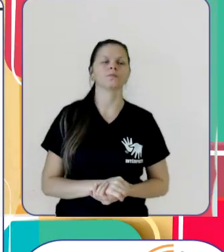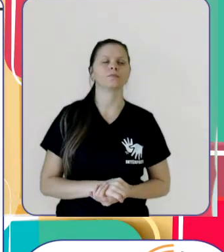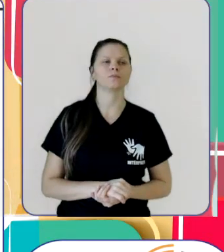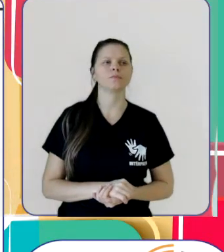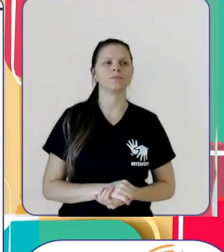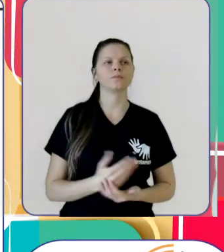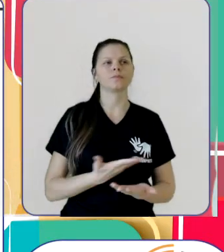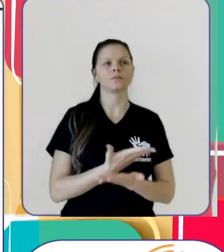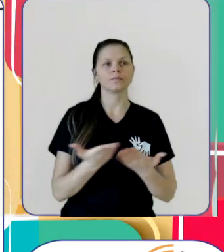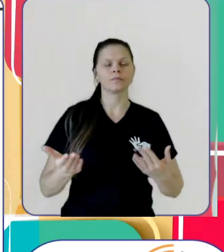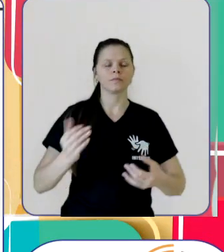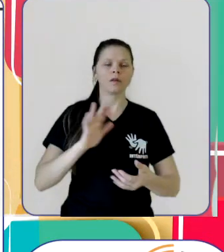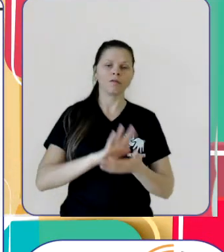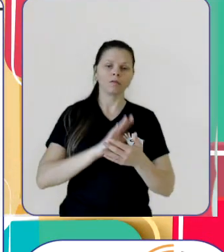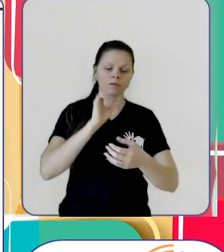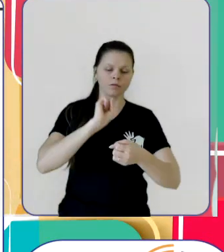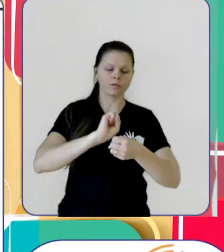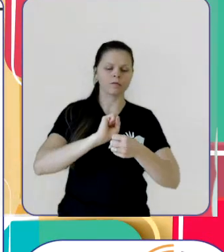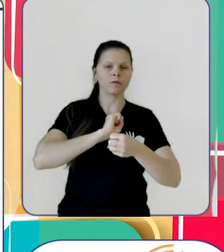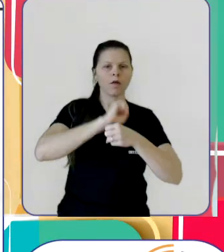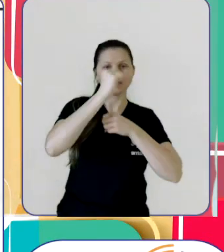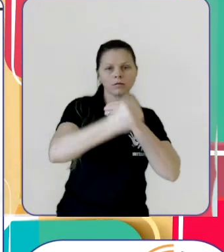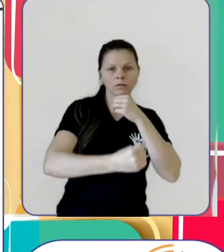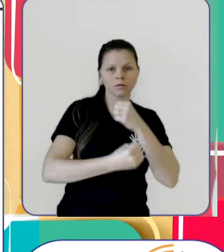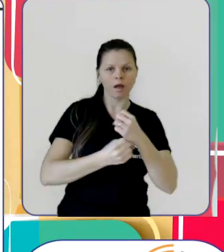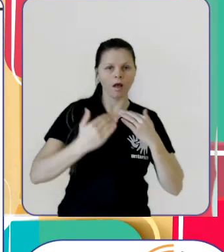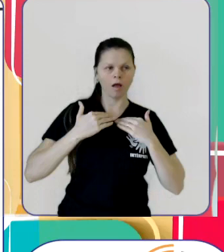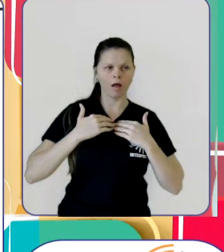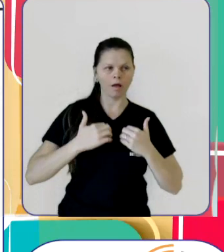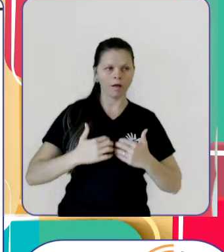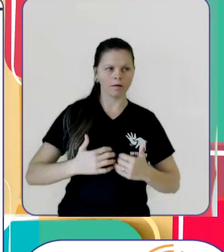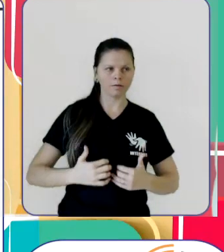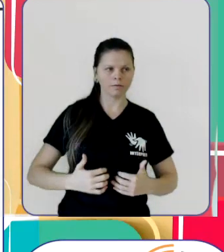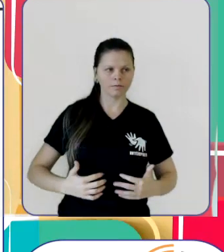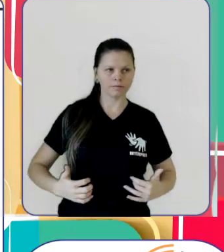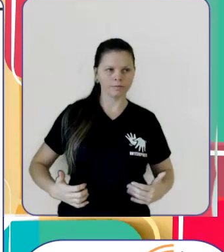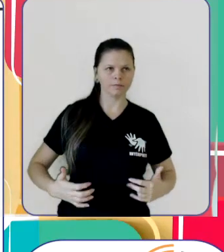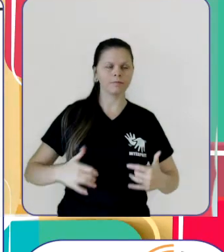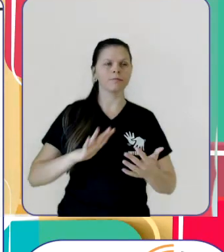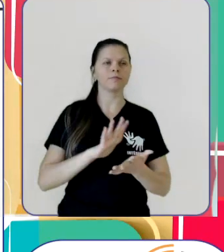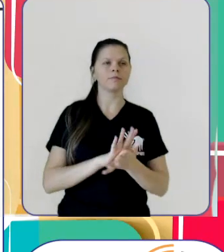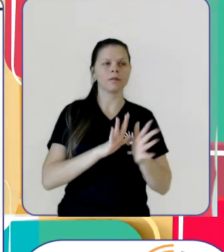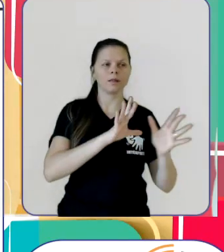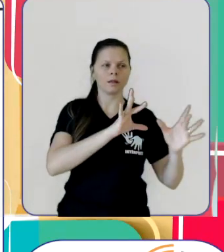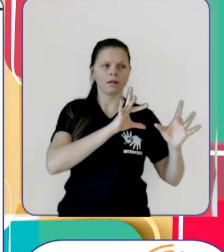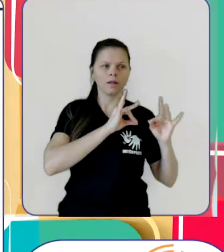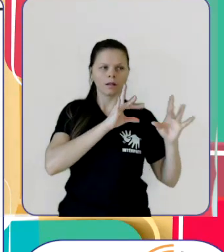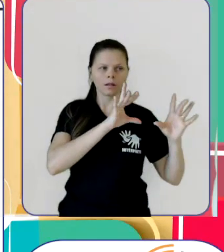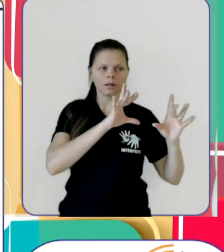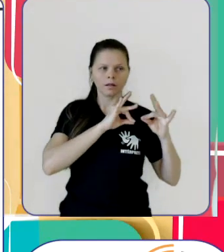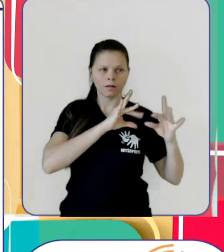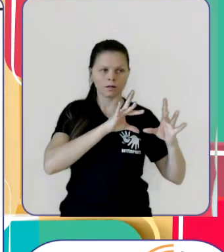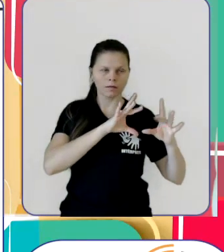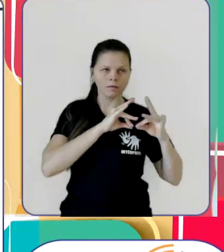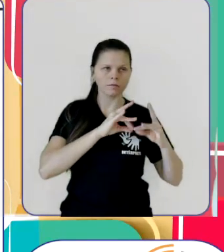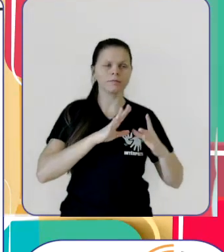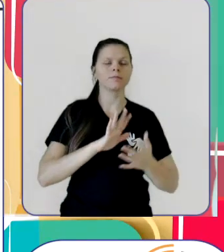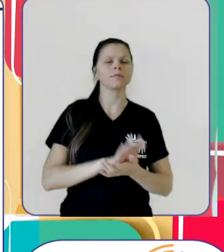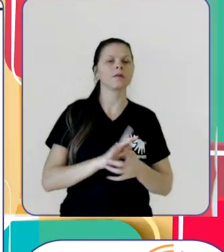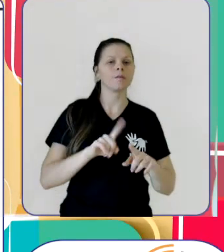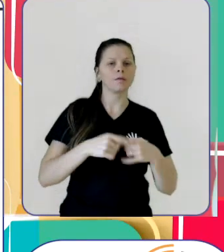Então, o sistema esquelético, ele é composto por ossos, cartilagem e articulações. São de